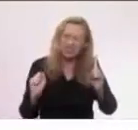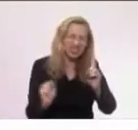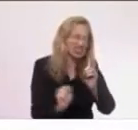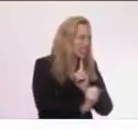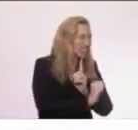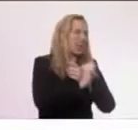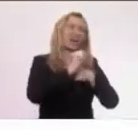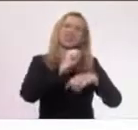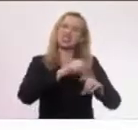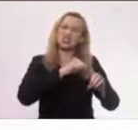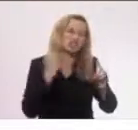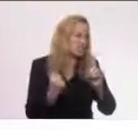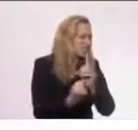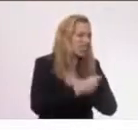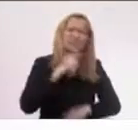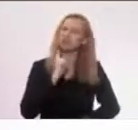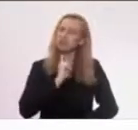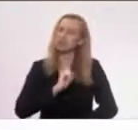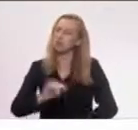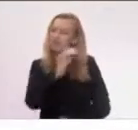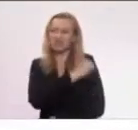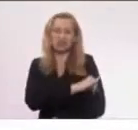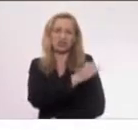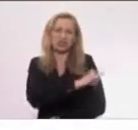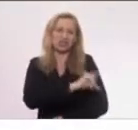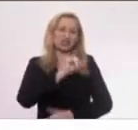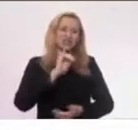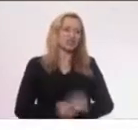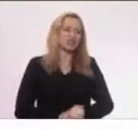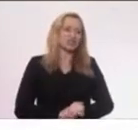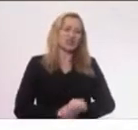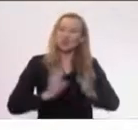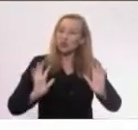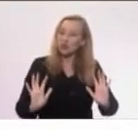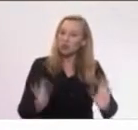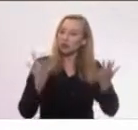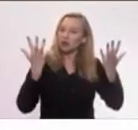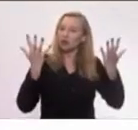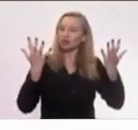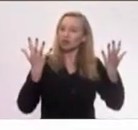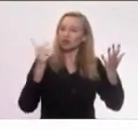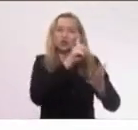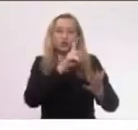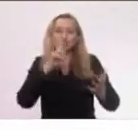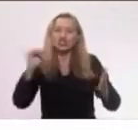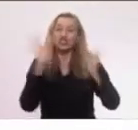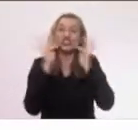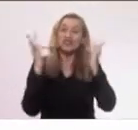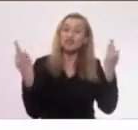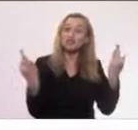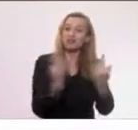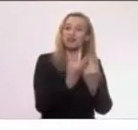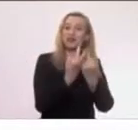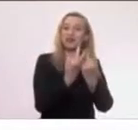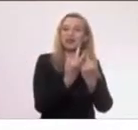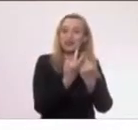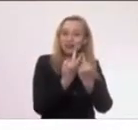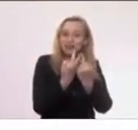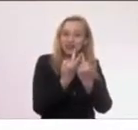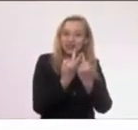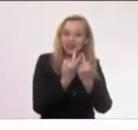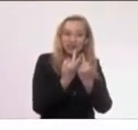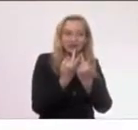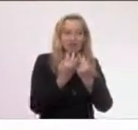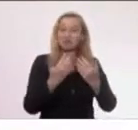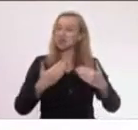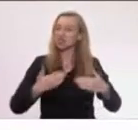para a sociedade fluminense, para o Rio de Janeiro. Comemoramos o Dia da Família e aqui todo